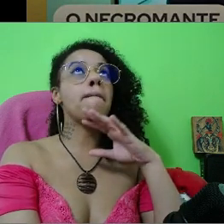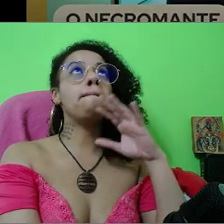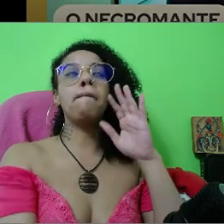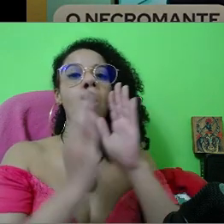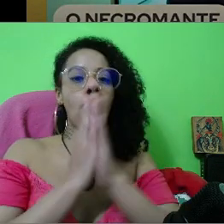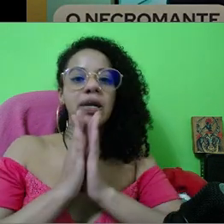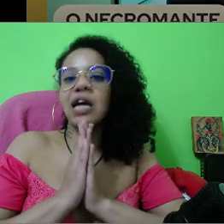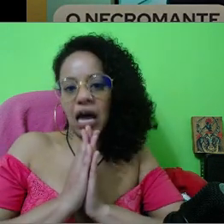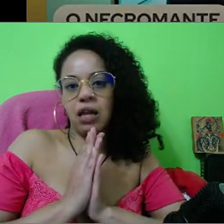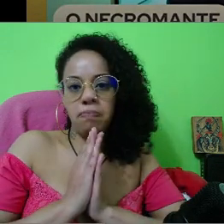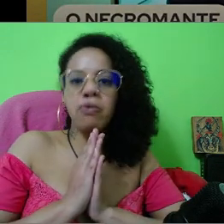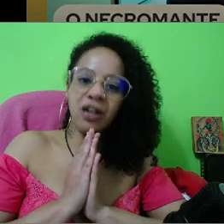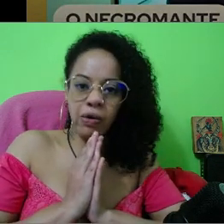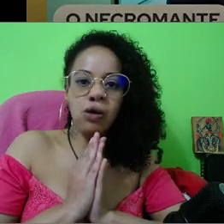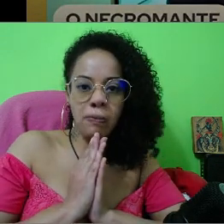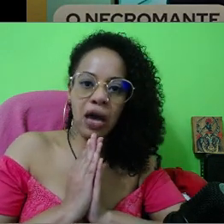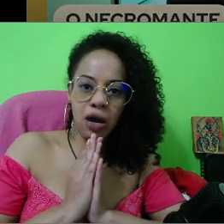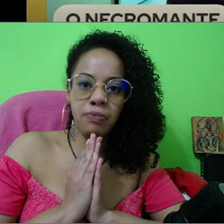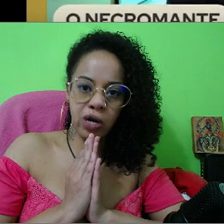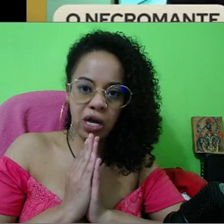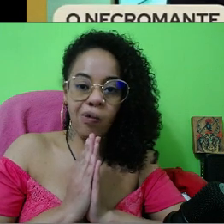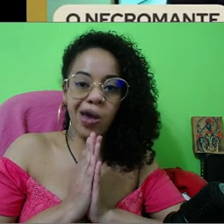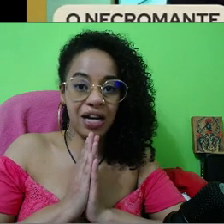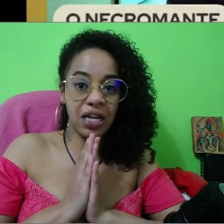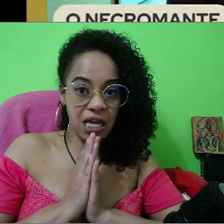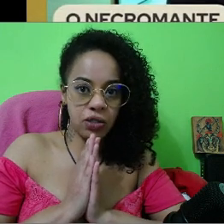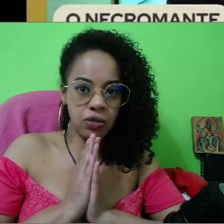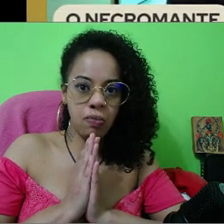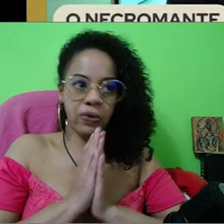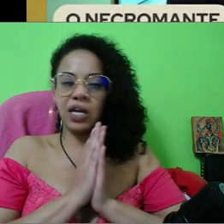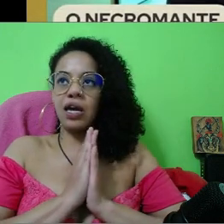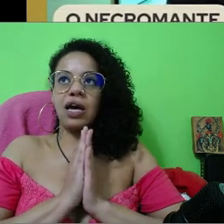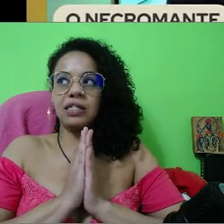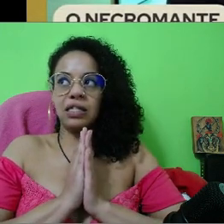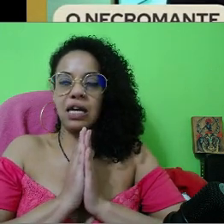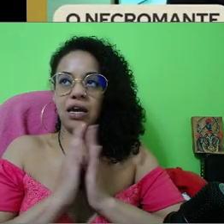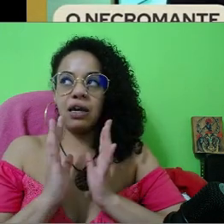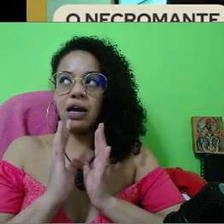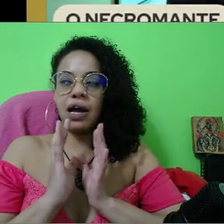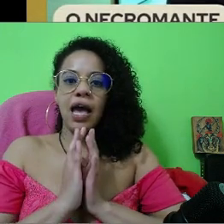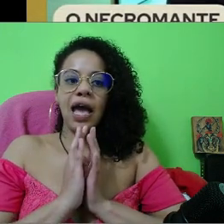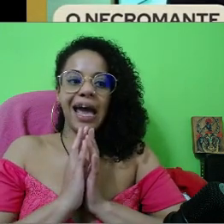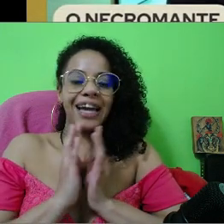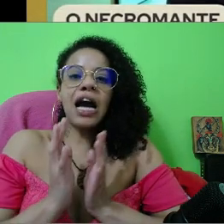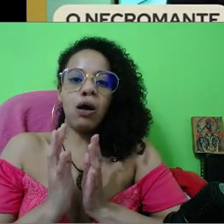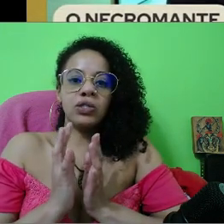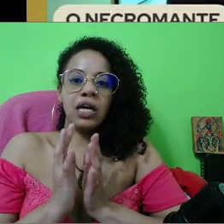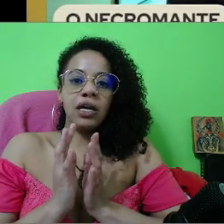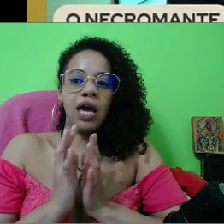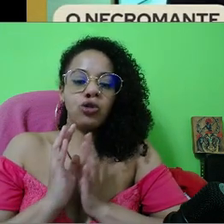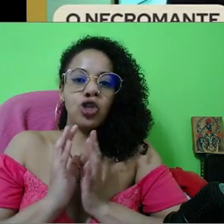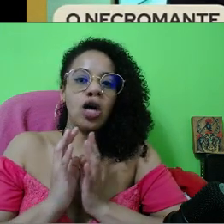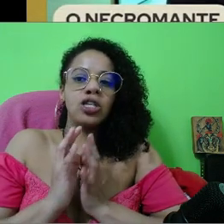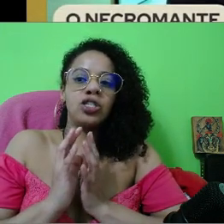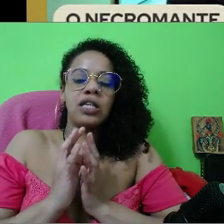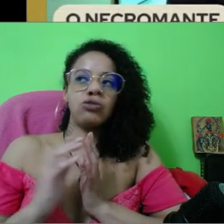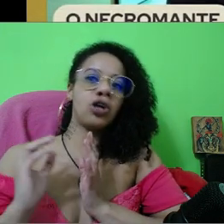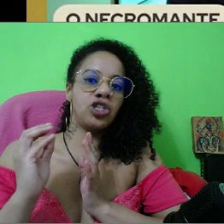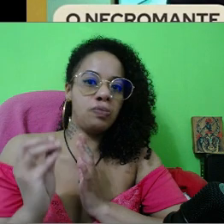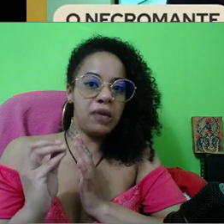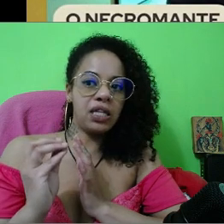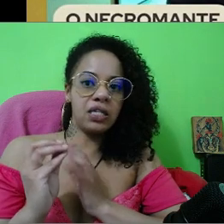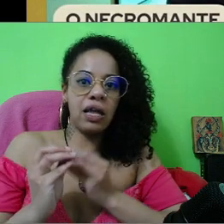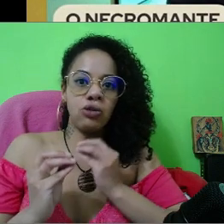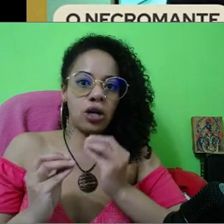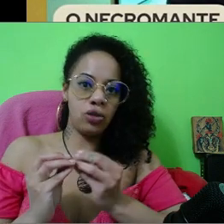assim Obrigada por não acompanhar o meu canal eu agradeço porque assim é caos né é o toque